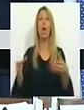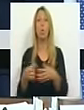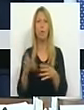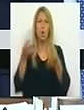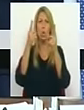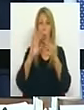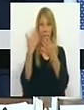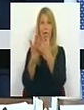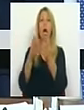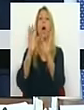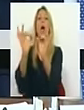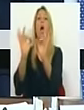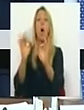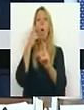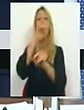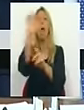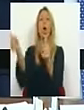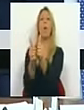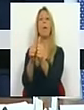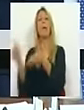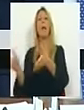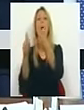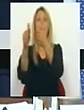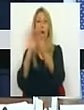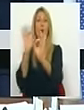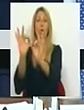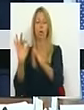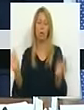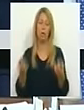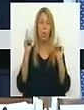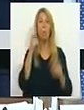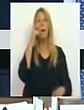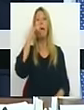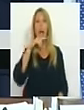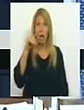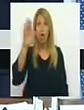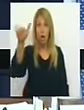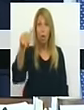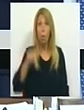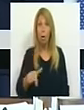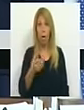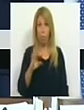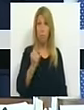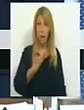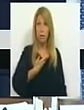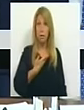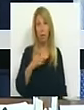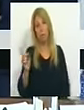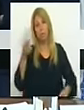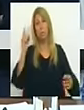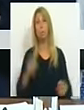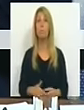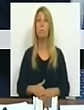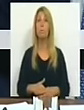os seus companhão de rute, porque se pensarmos quem o chamou cá, não foi neste caso o PSD, embora